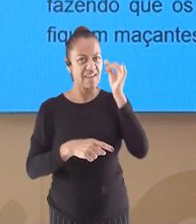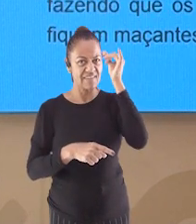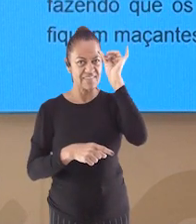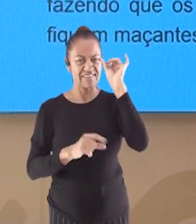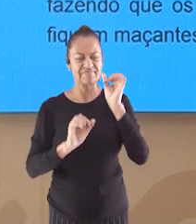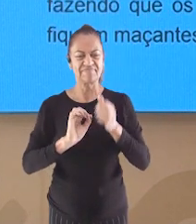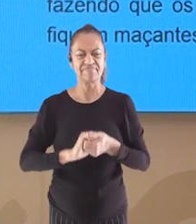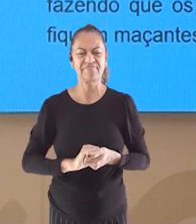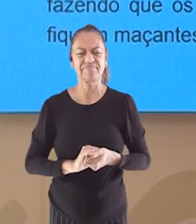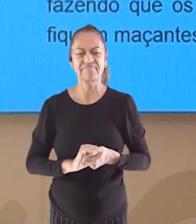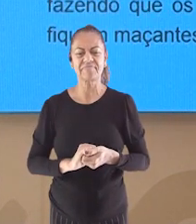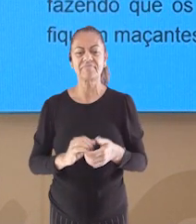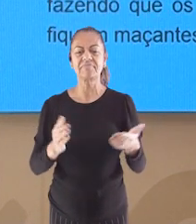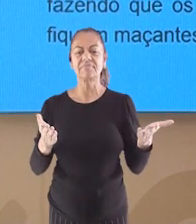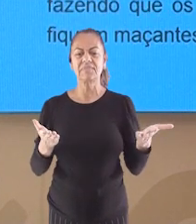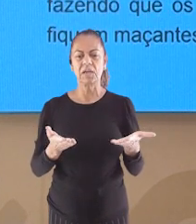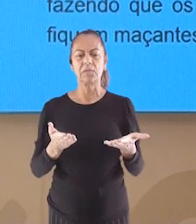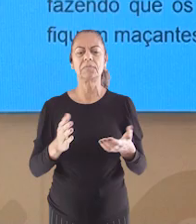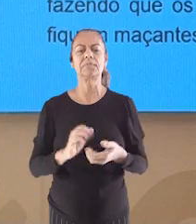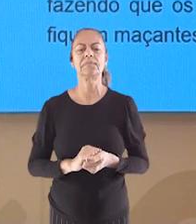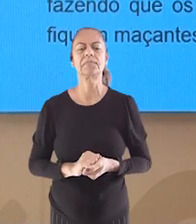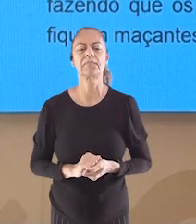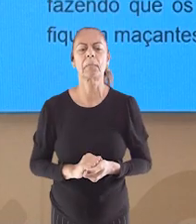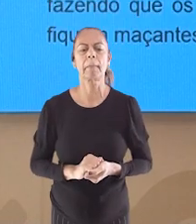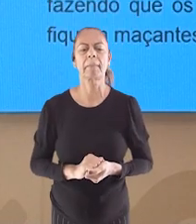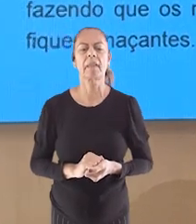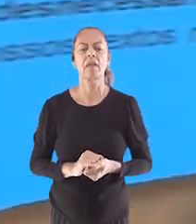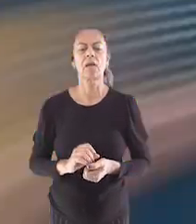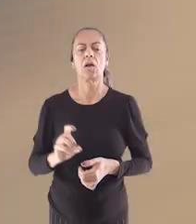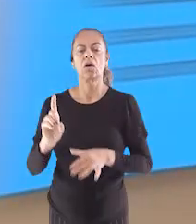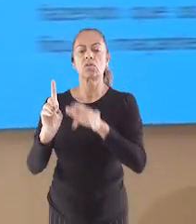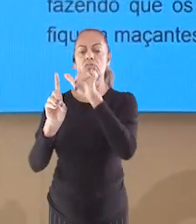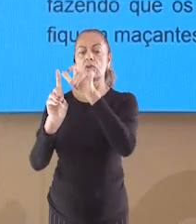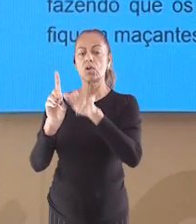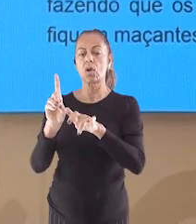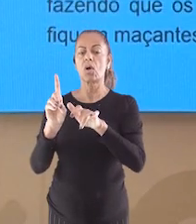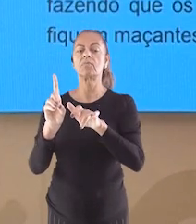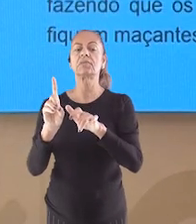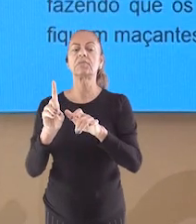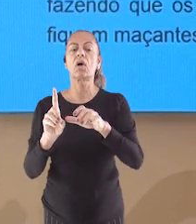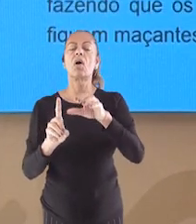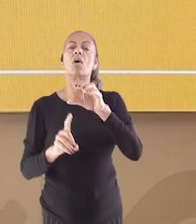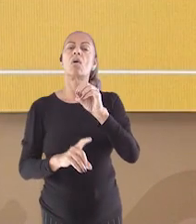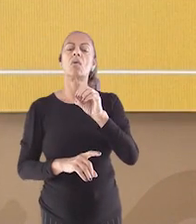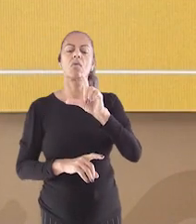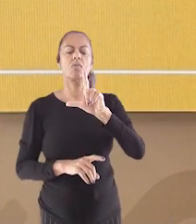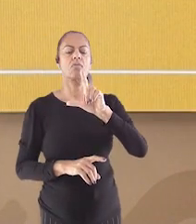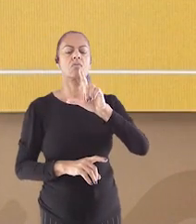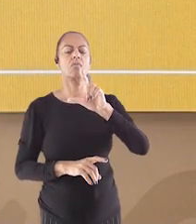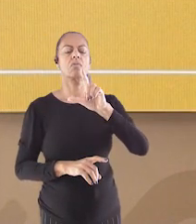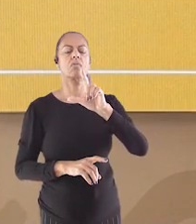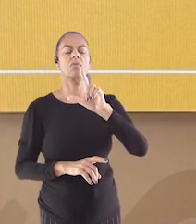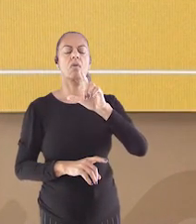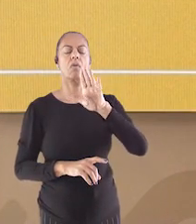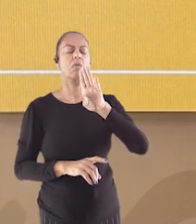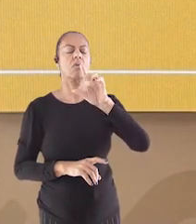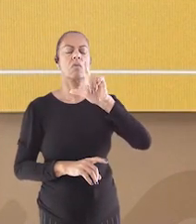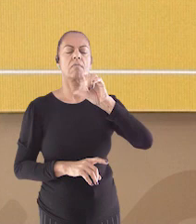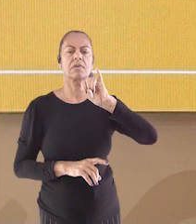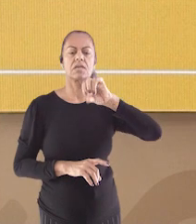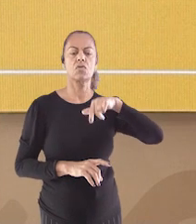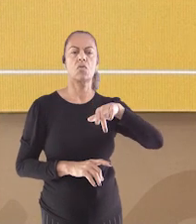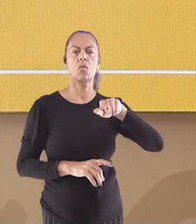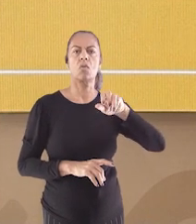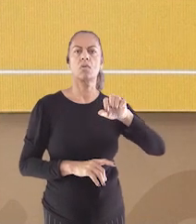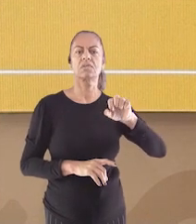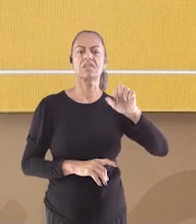focar somente nos pronomes pessoais oblíquos átonos, ok? Os pronomes oblíquos átonos são aqueles que não precisam